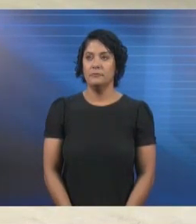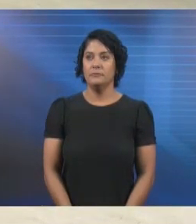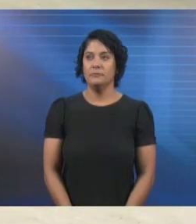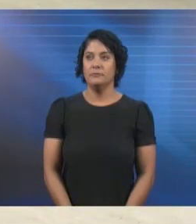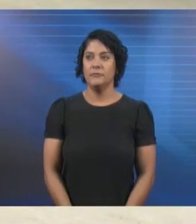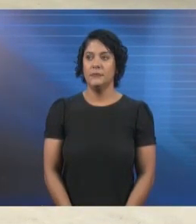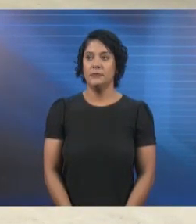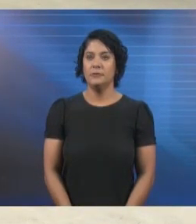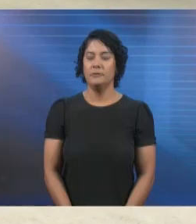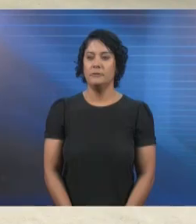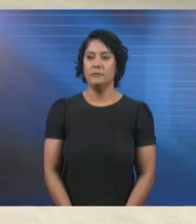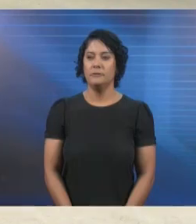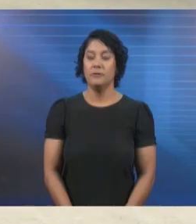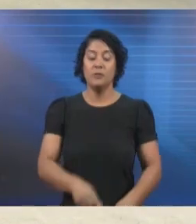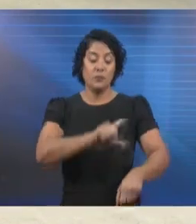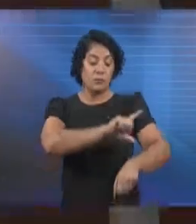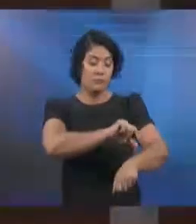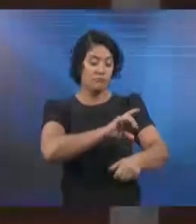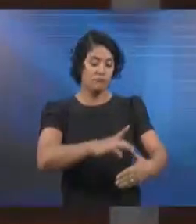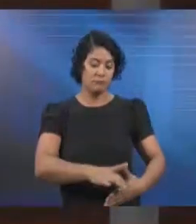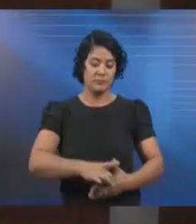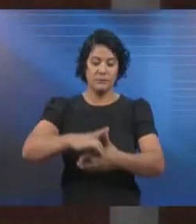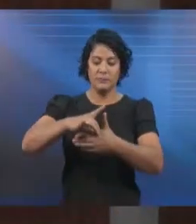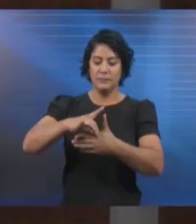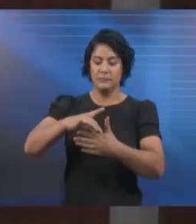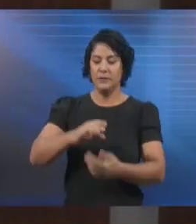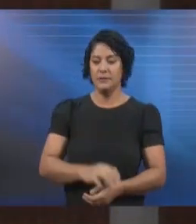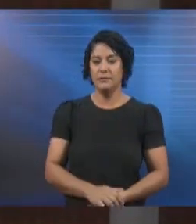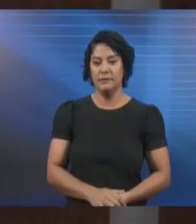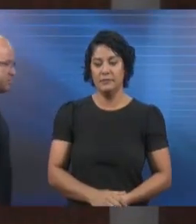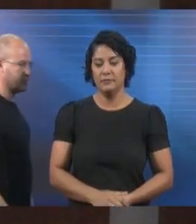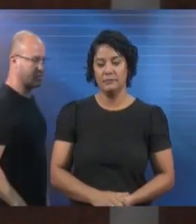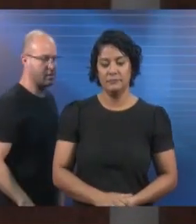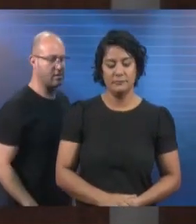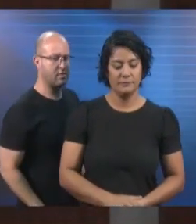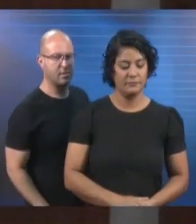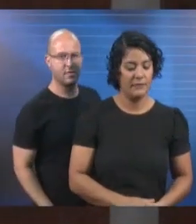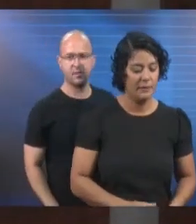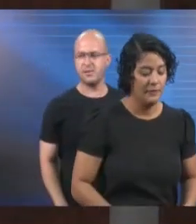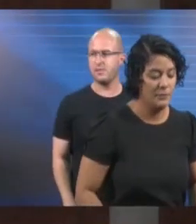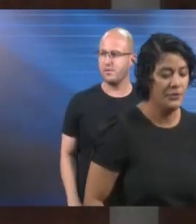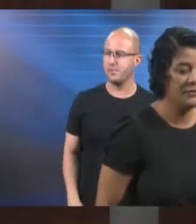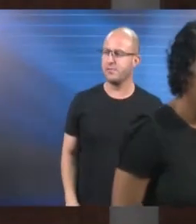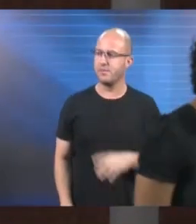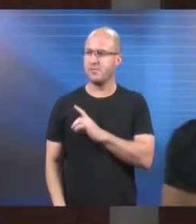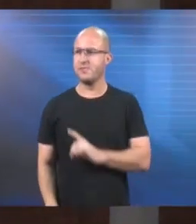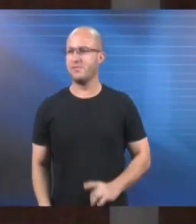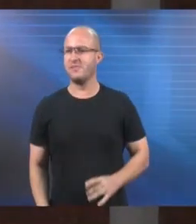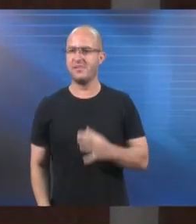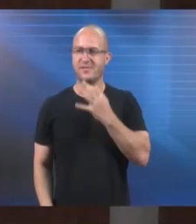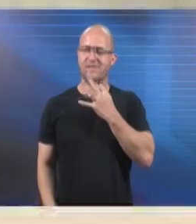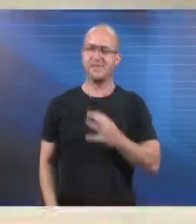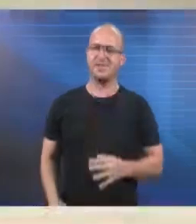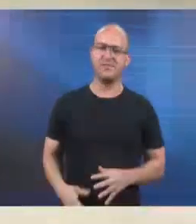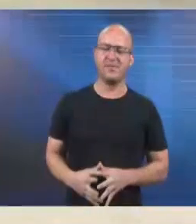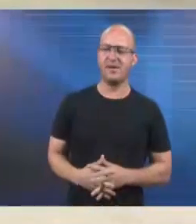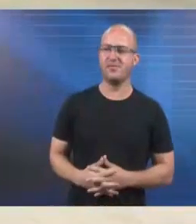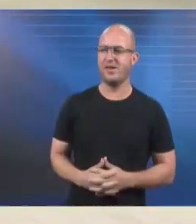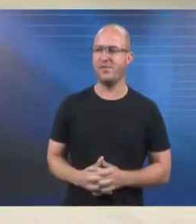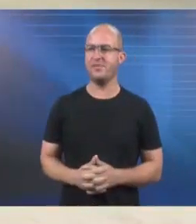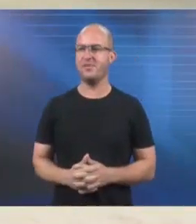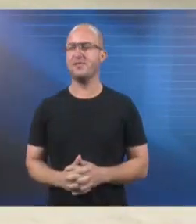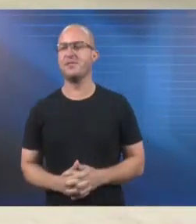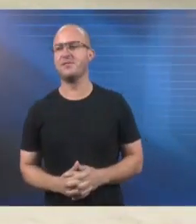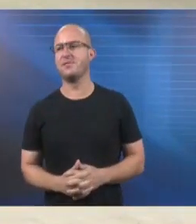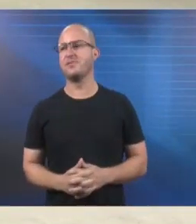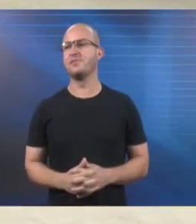Norte ainda no horário de líder o terceiro orador inscrito Deputado Francisco do PT senhor